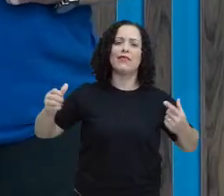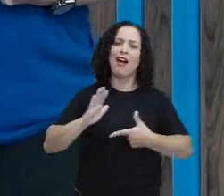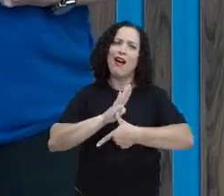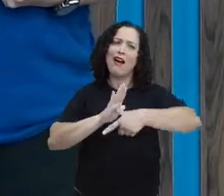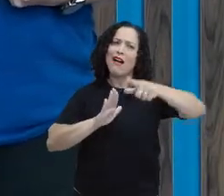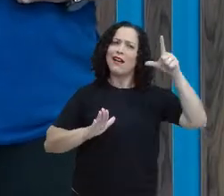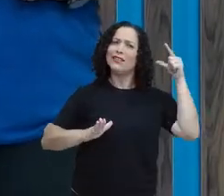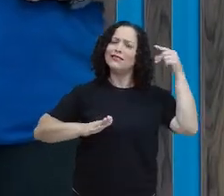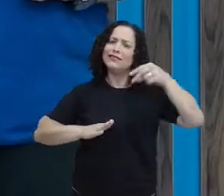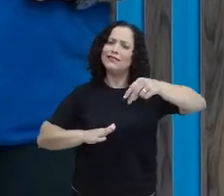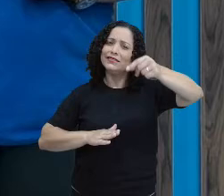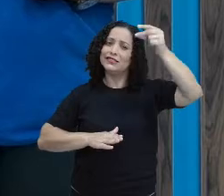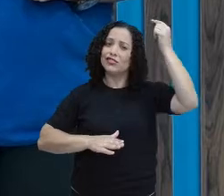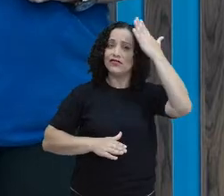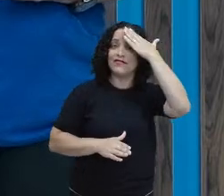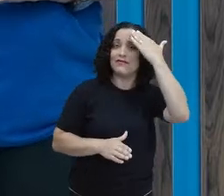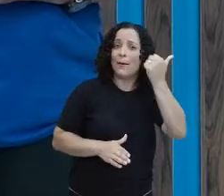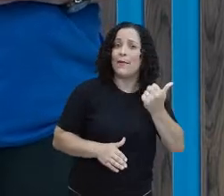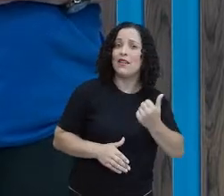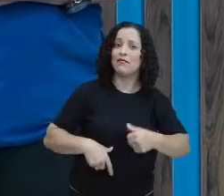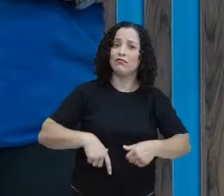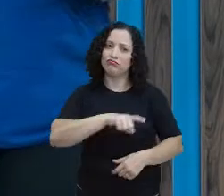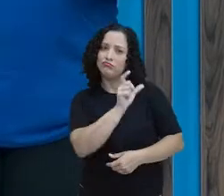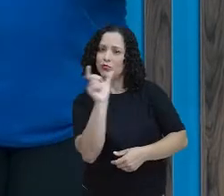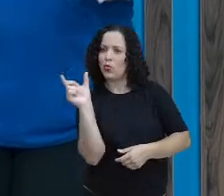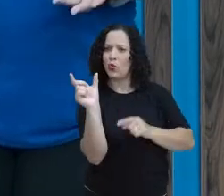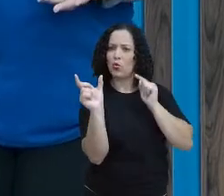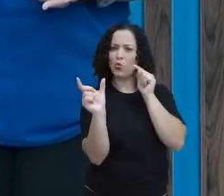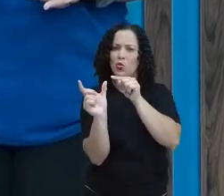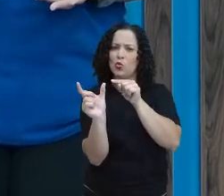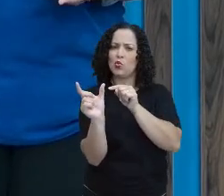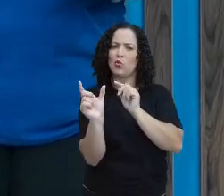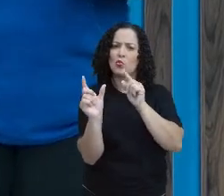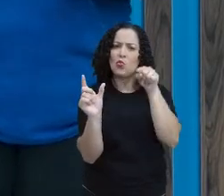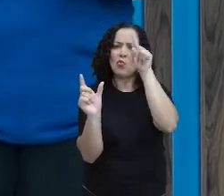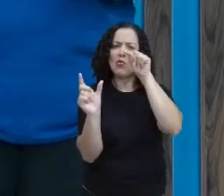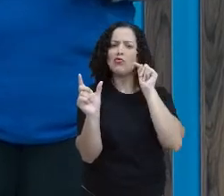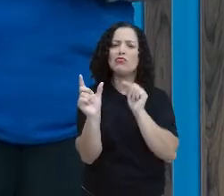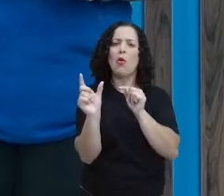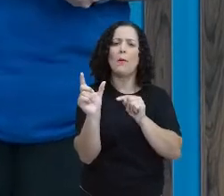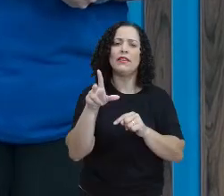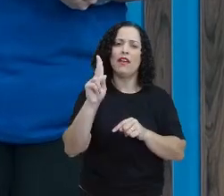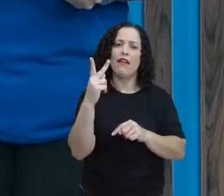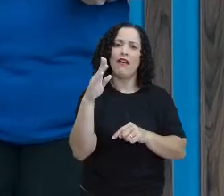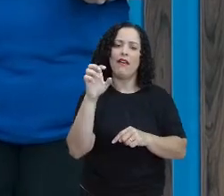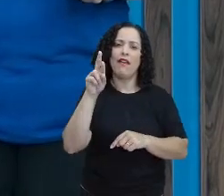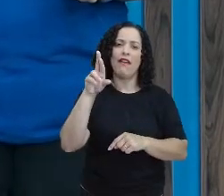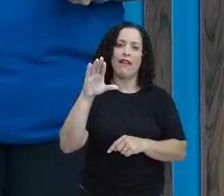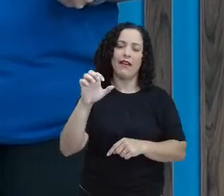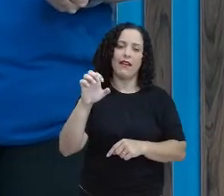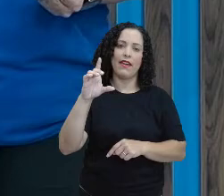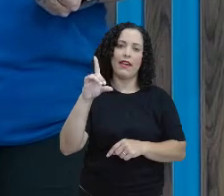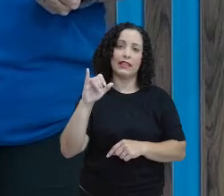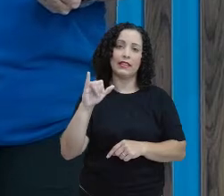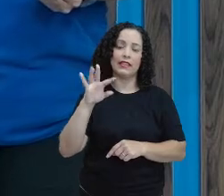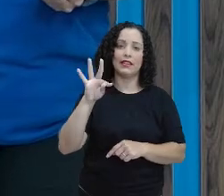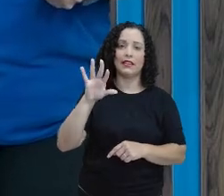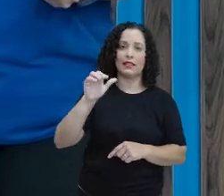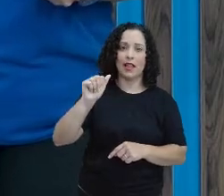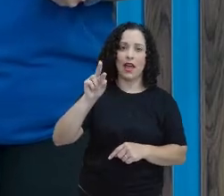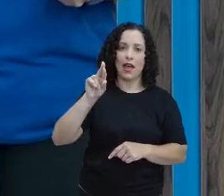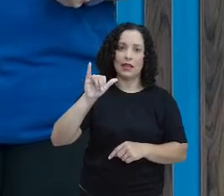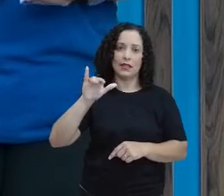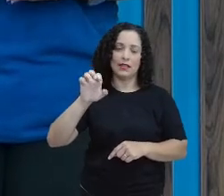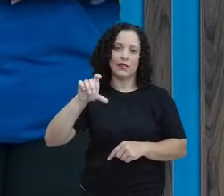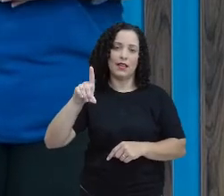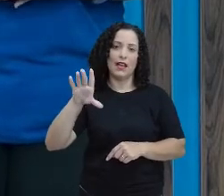de saber que se daria esse nome, né? Hereditariedade. Essa passagem dos genes de uma geração